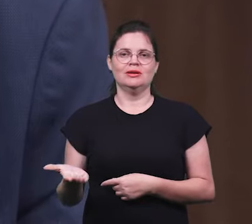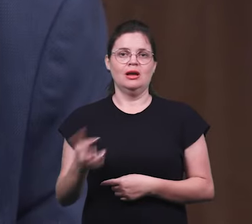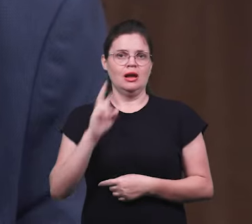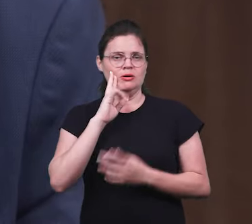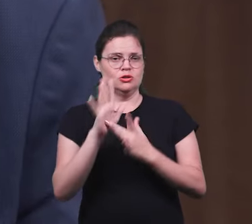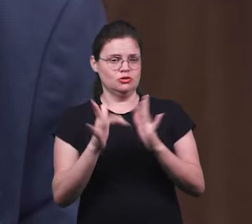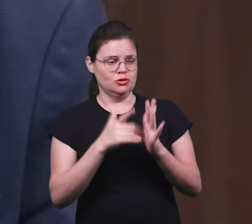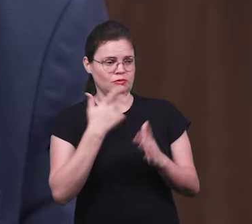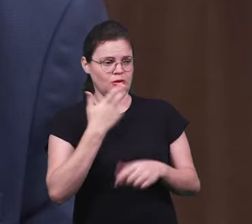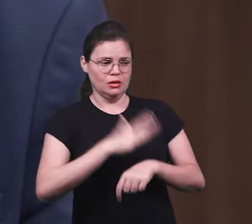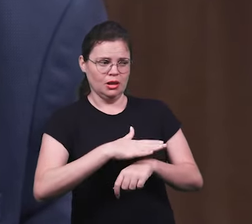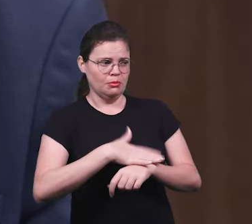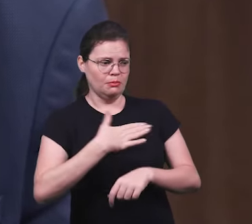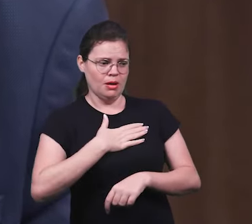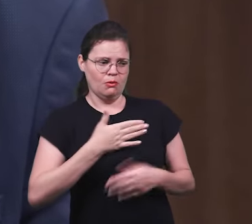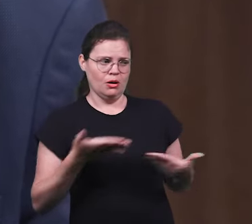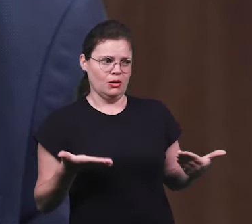né? Jesus não.